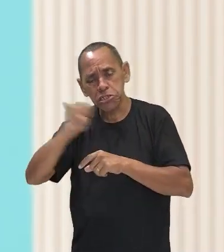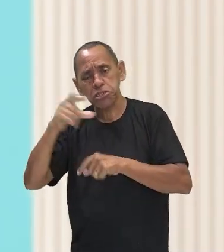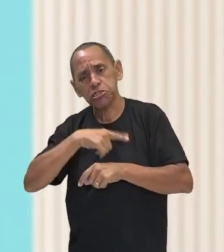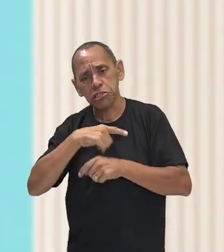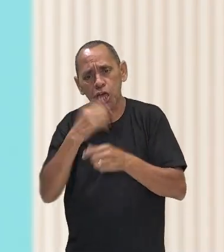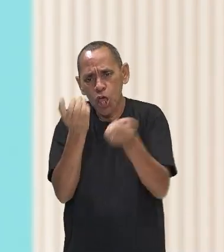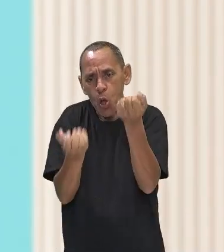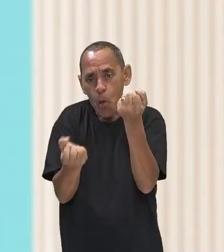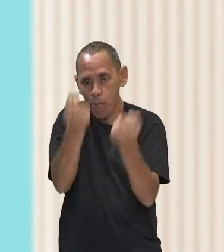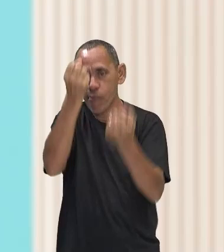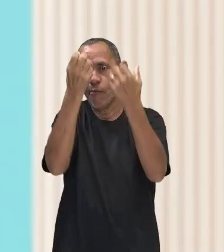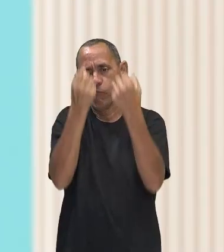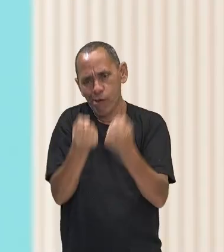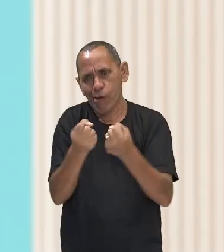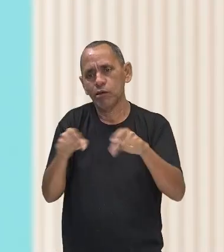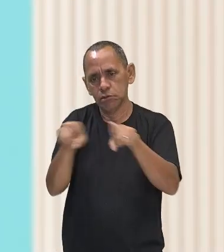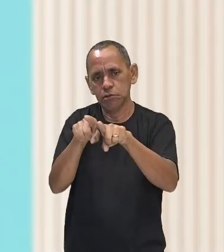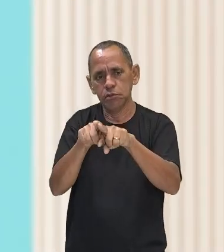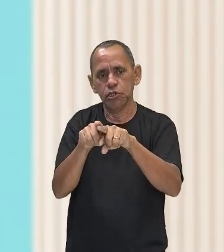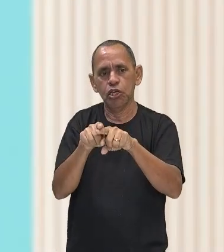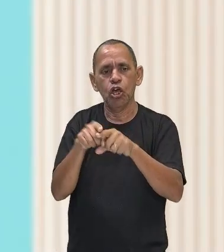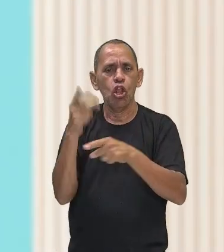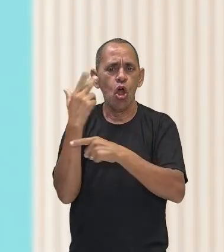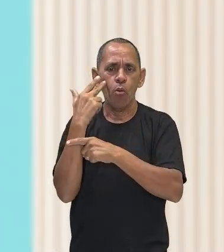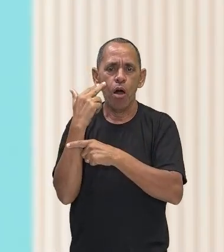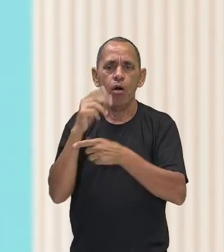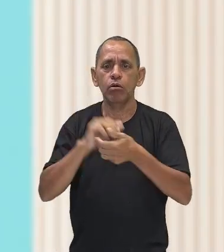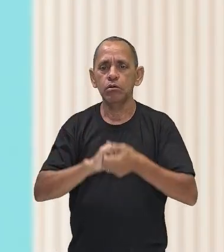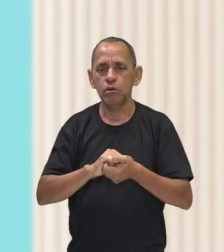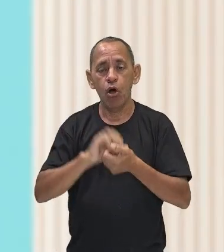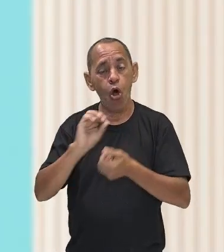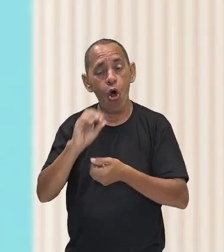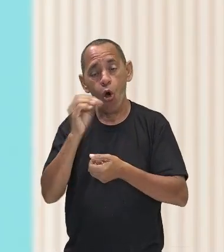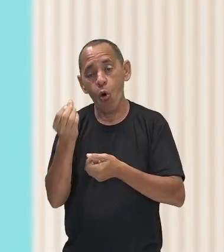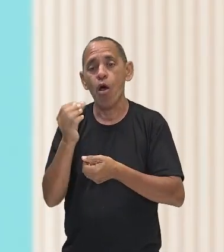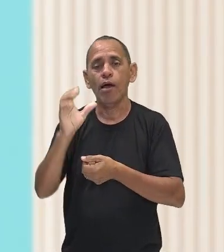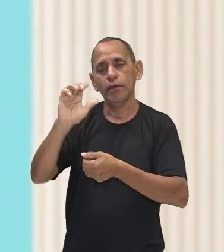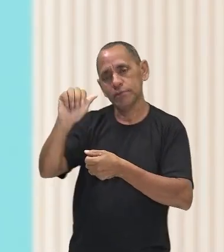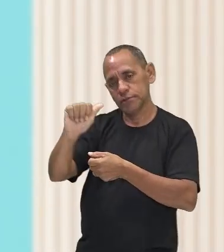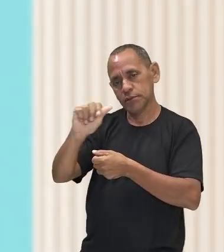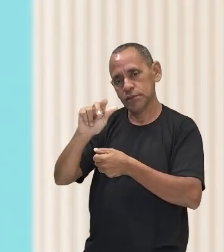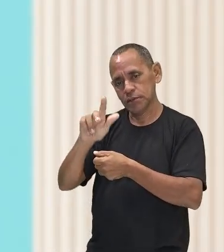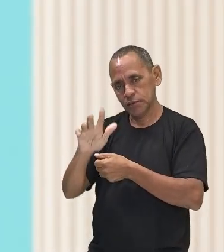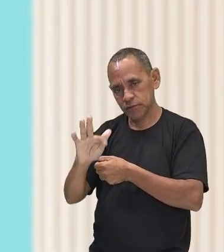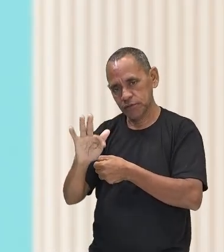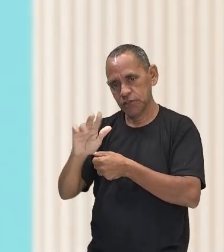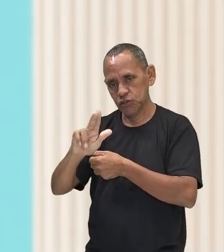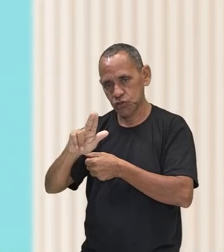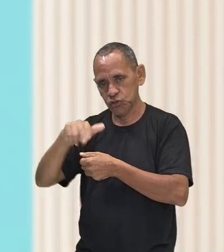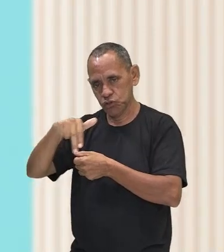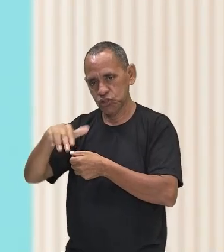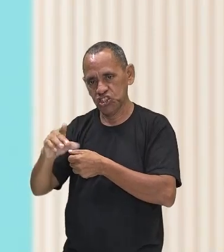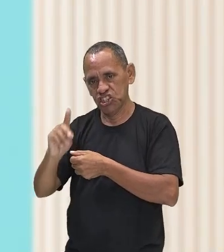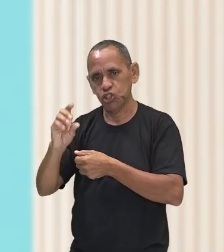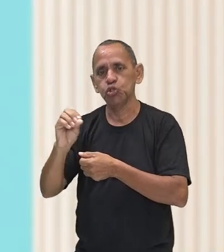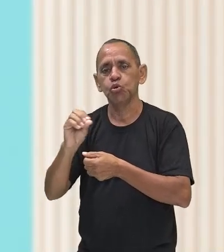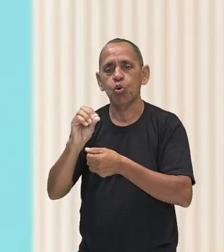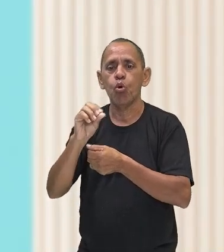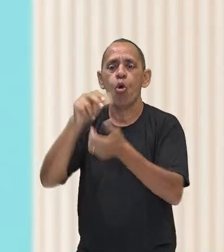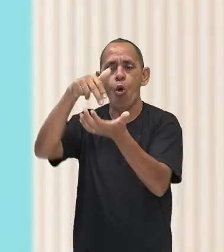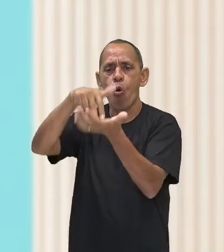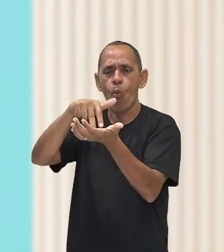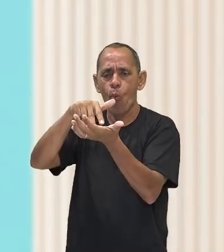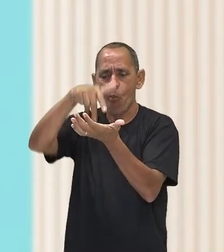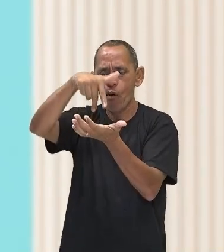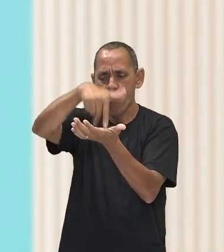peso Mas faça o agachamento normal ou aquele afundo né que é um passo na frente outro atrás que ele vai trabalhar com